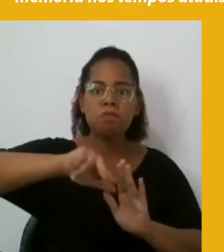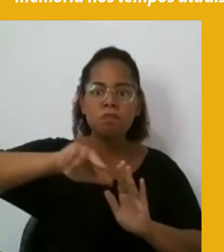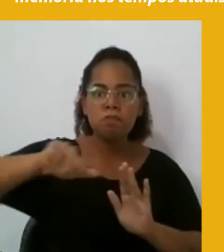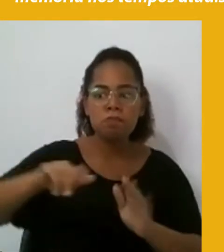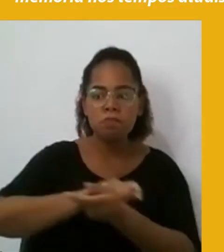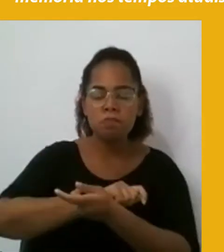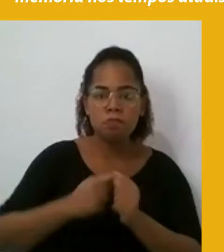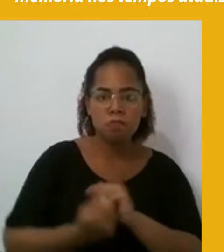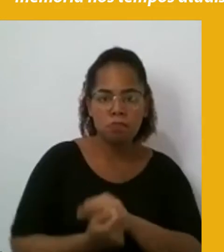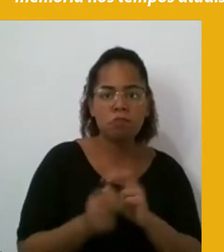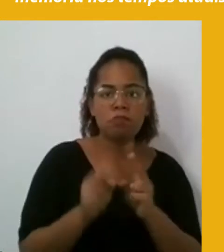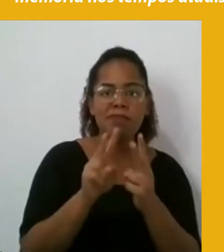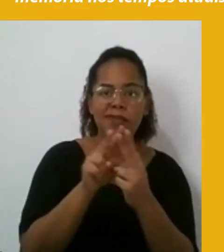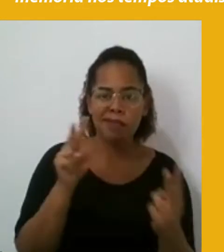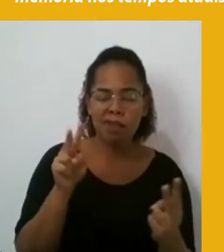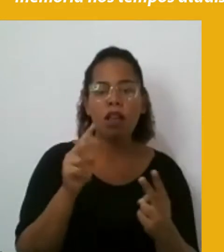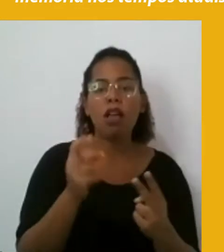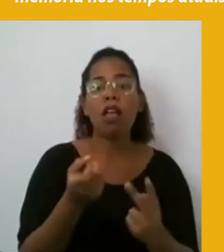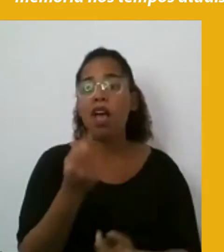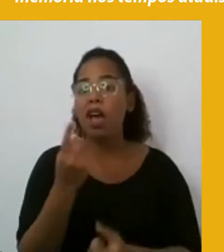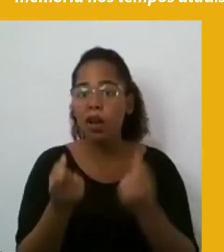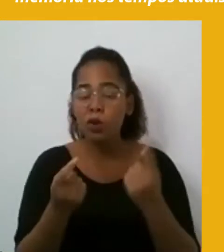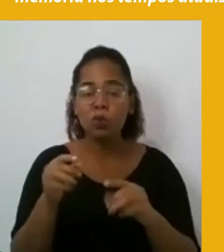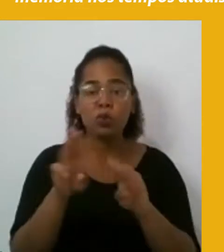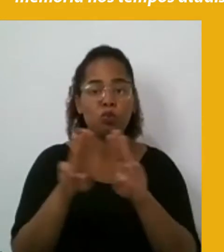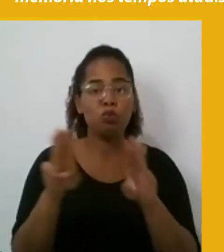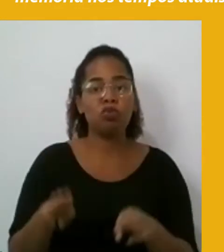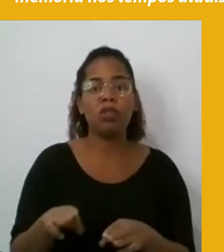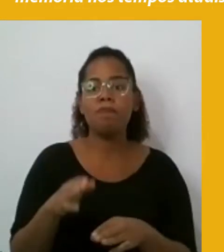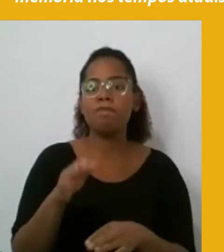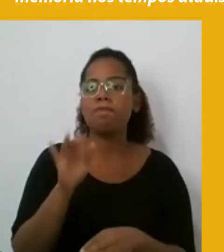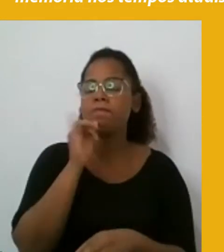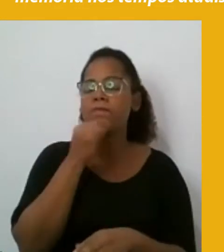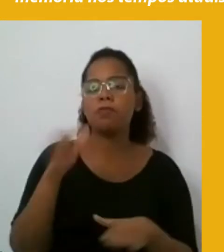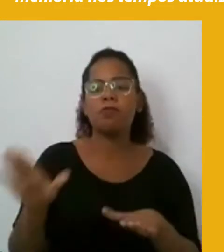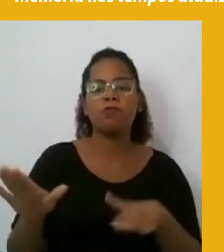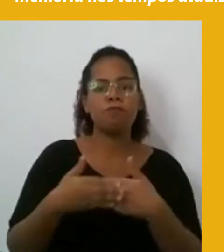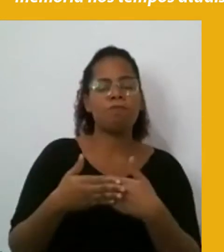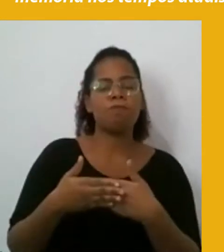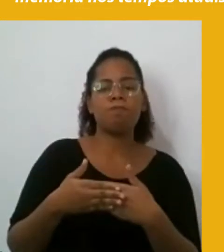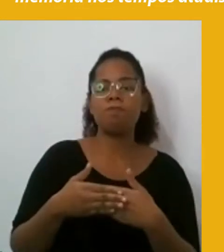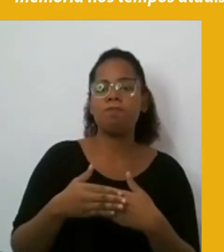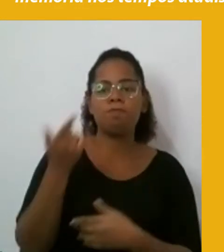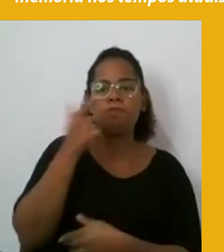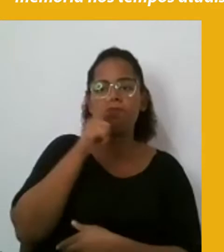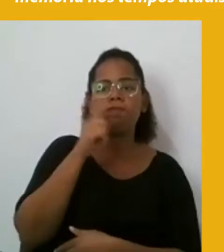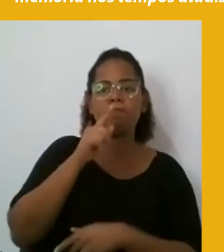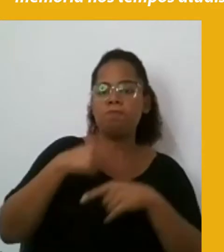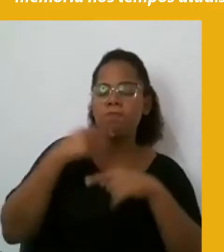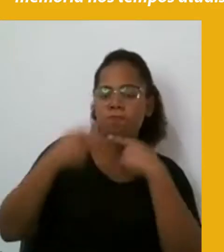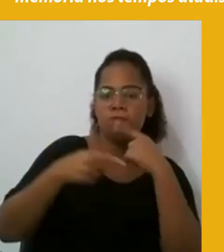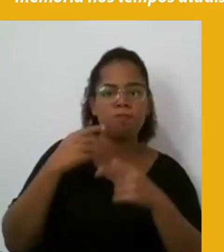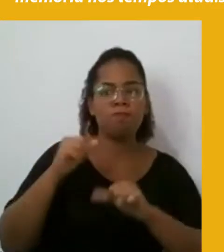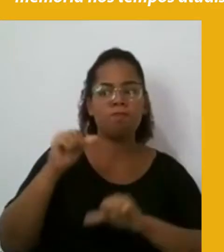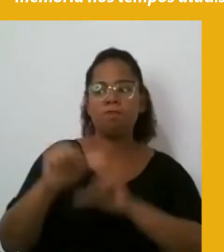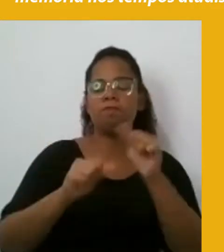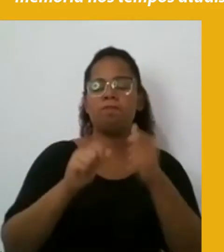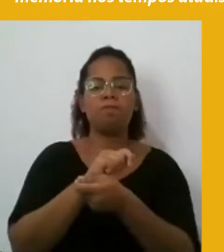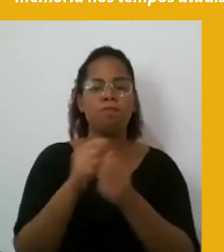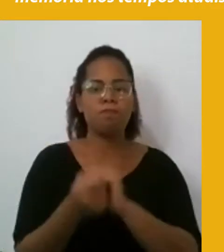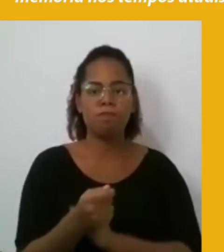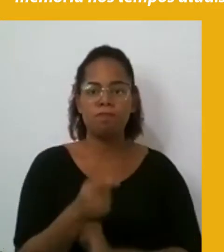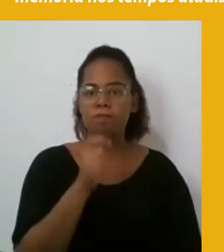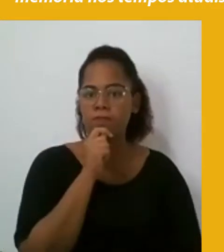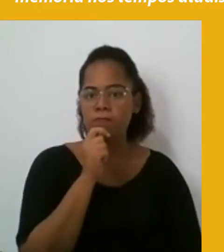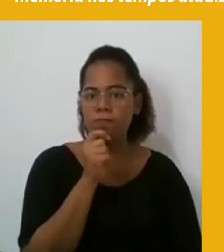parecia que estava espalhada, né? Alguns estudos, um estudo da Fiocruz e da UERJ mostram que no Rio de Janeiro, no início, a pandemia não tinha um